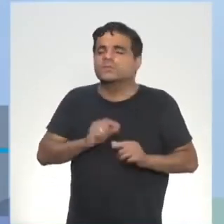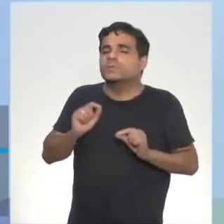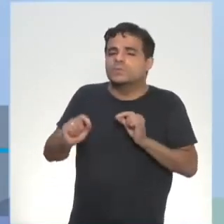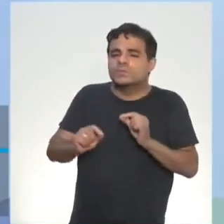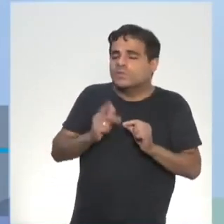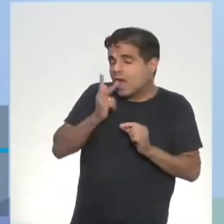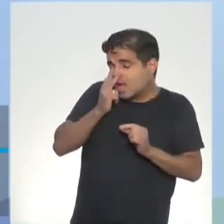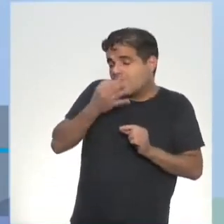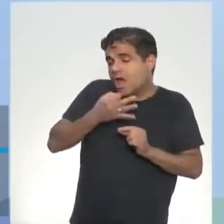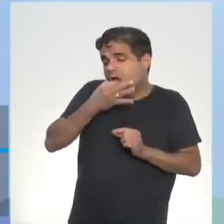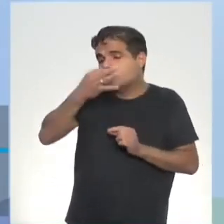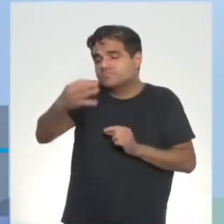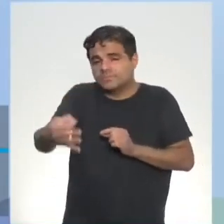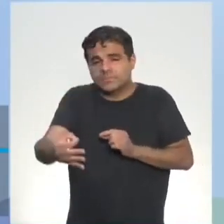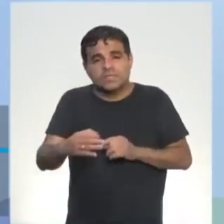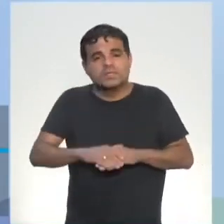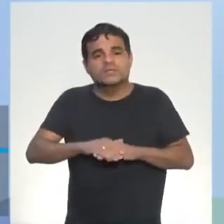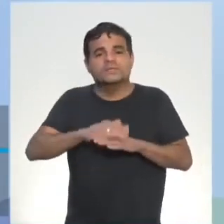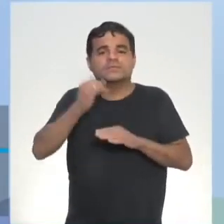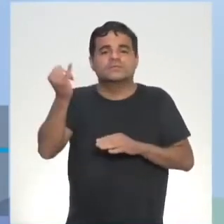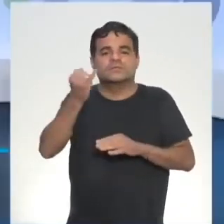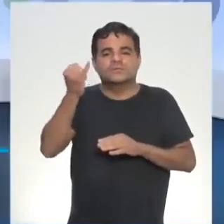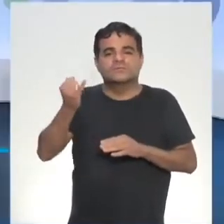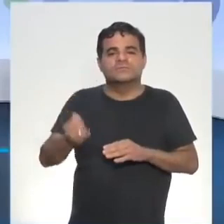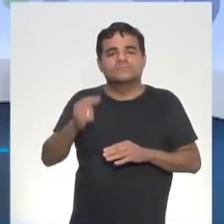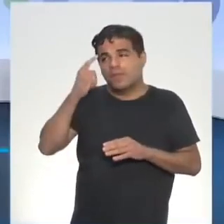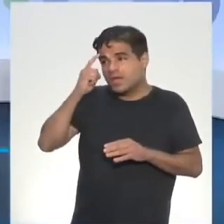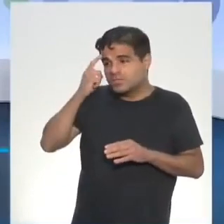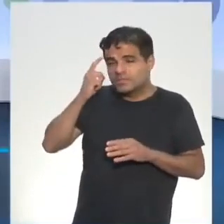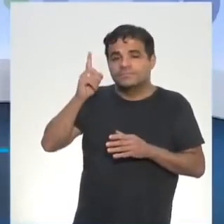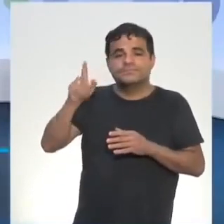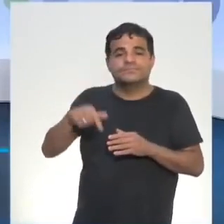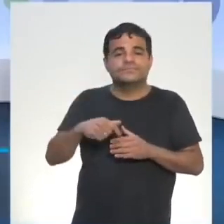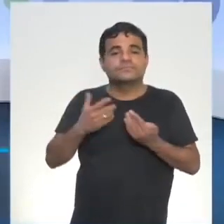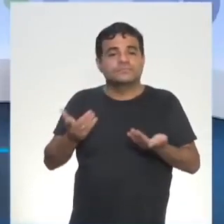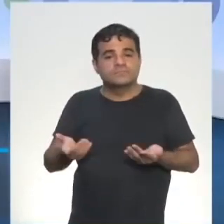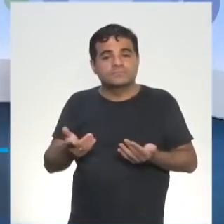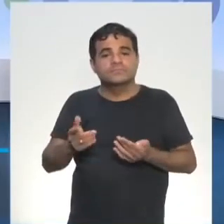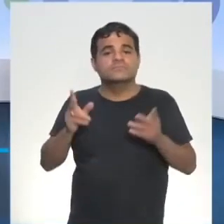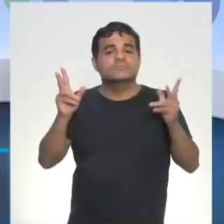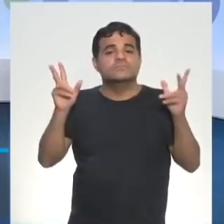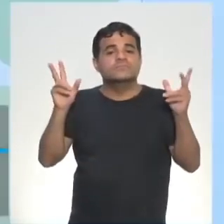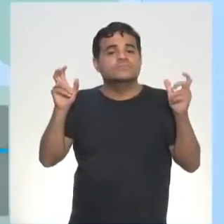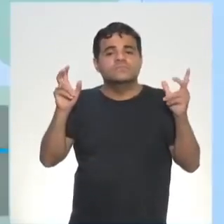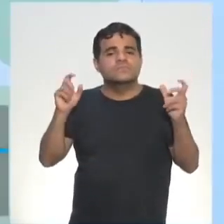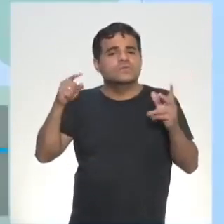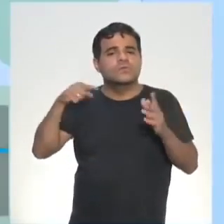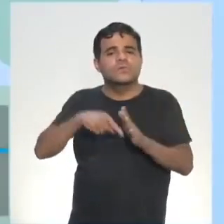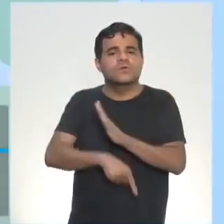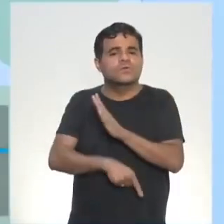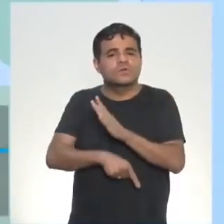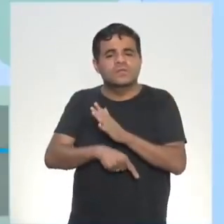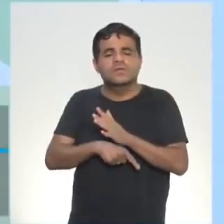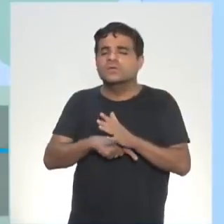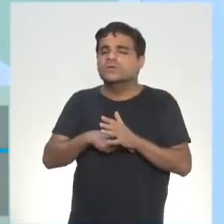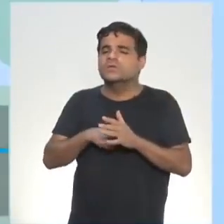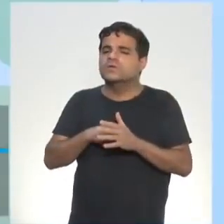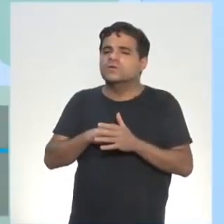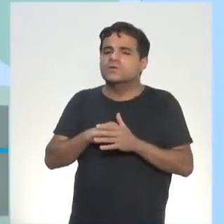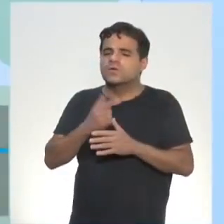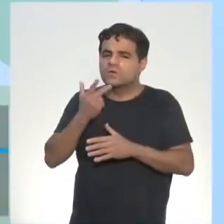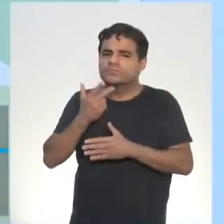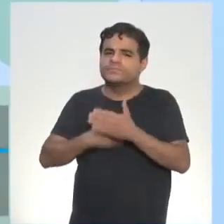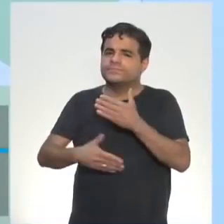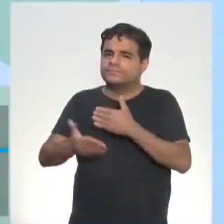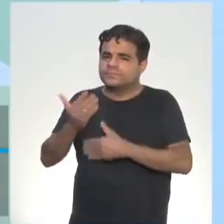que o senhor acha que é mais importante, né, Giba? Bacana. O pessoal está comentando aqui, né? Da questão de aprofundamento. Comentaram um pouquinho da época,